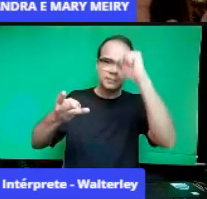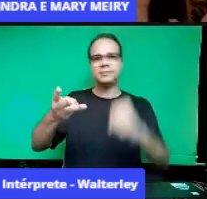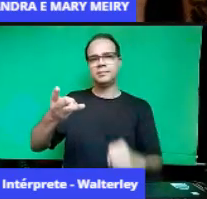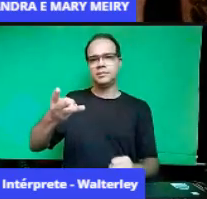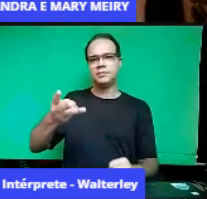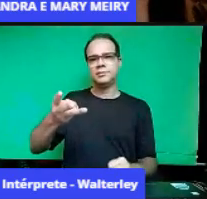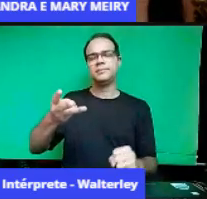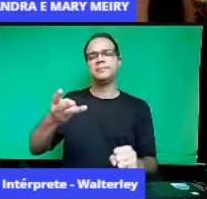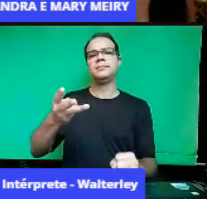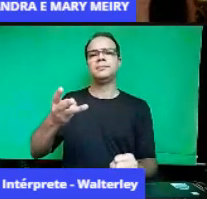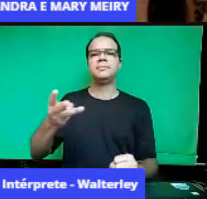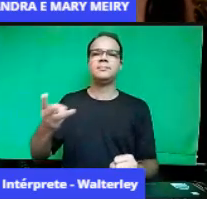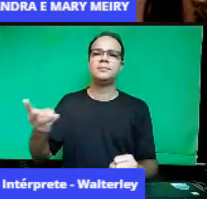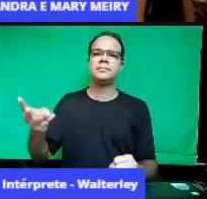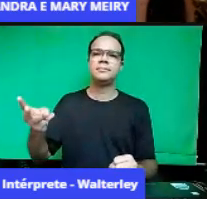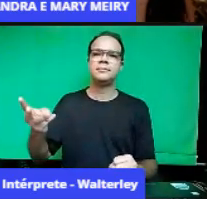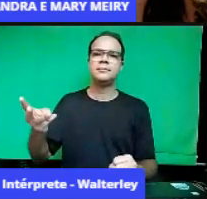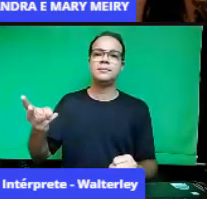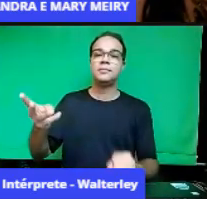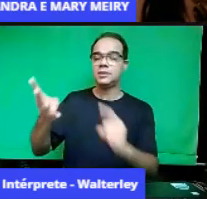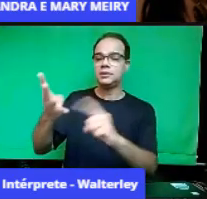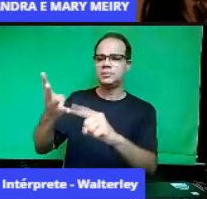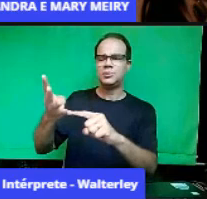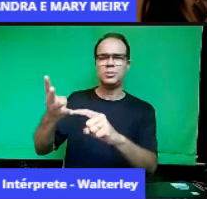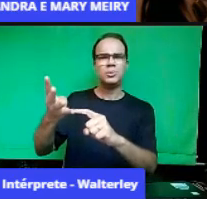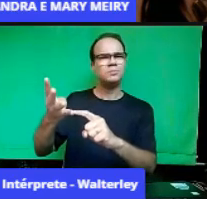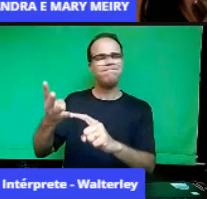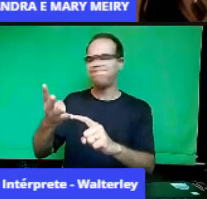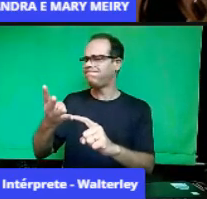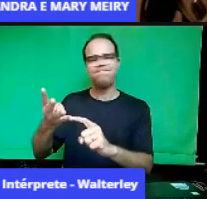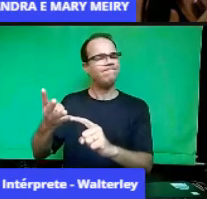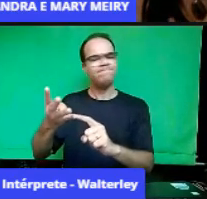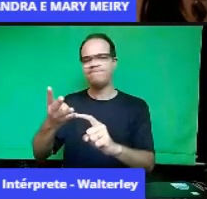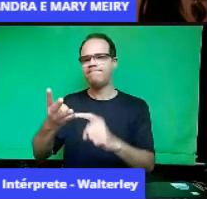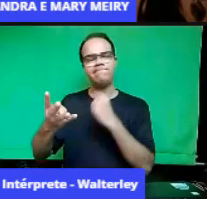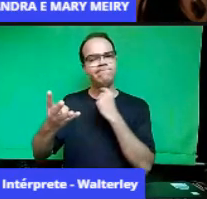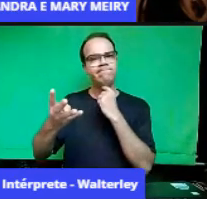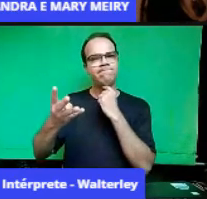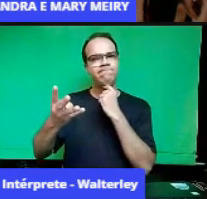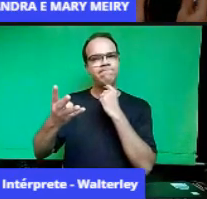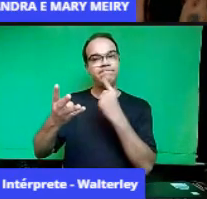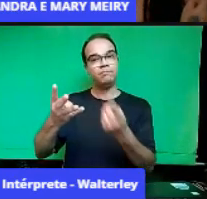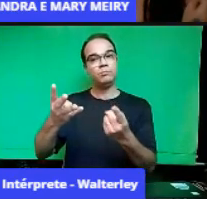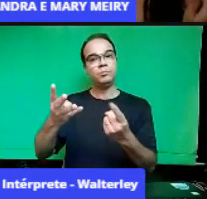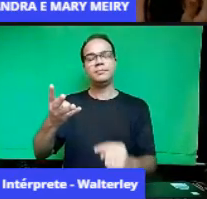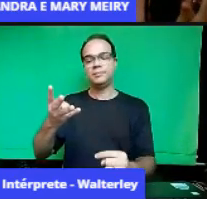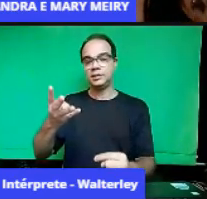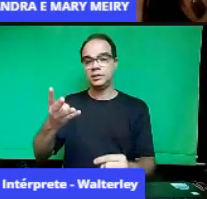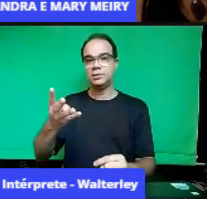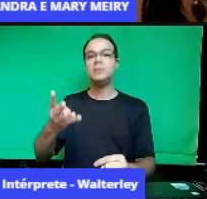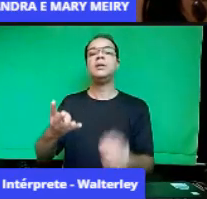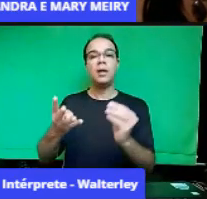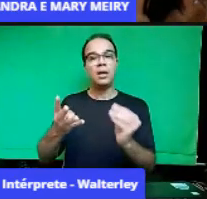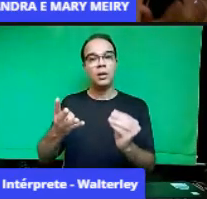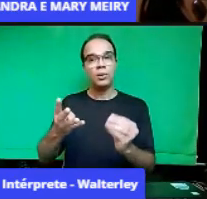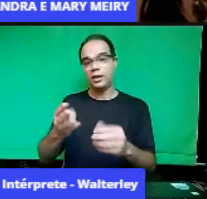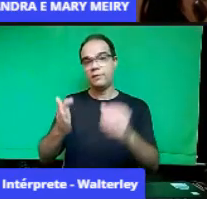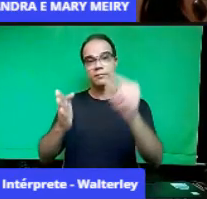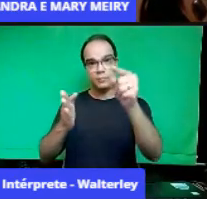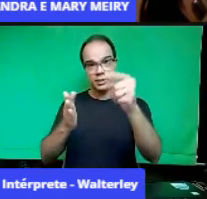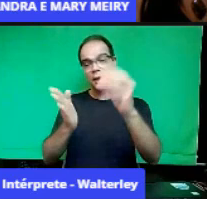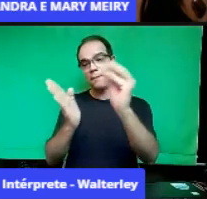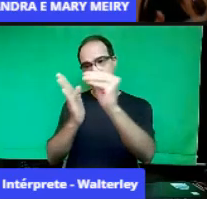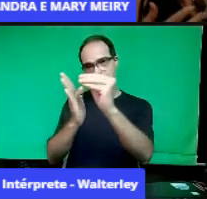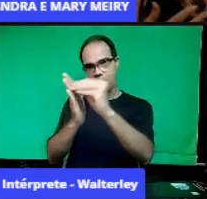de aquisição, e funções que ele ainda não adquiriu. Então, esse relatório traz um parâmetro